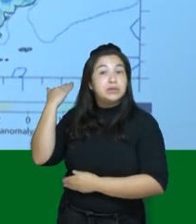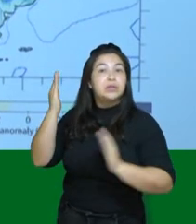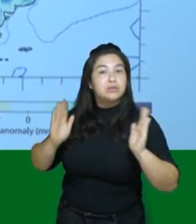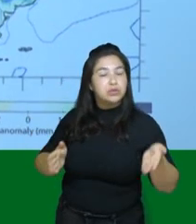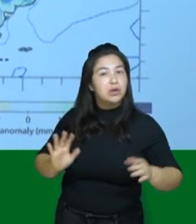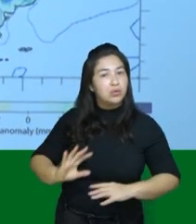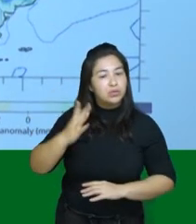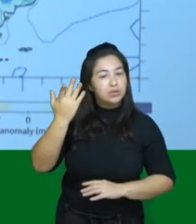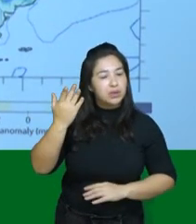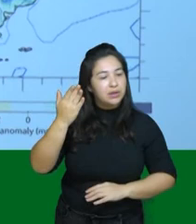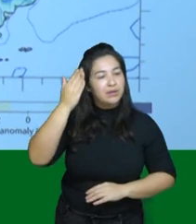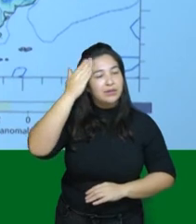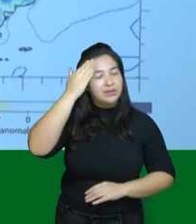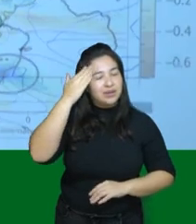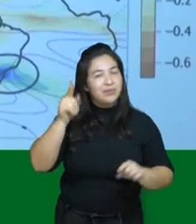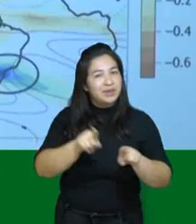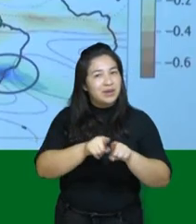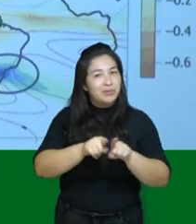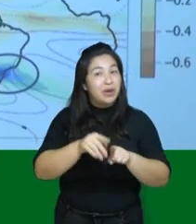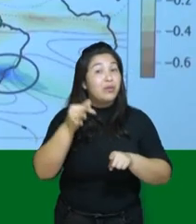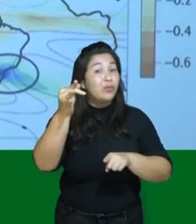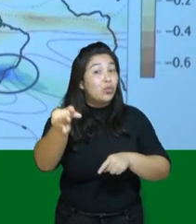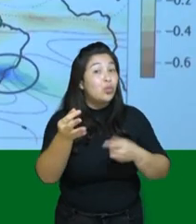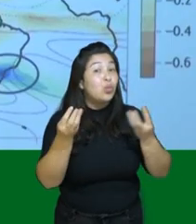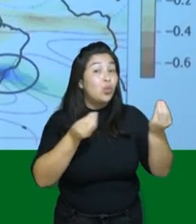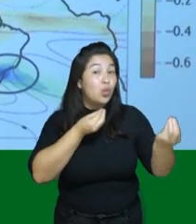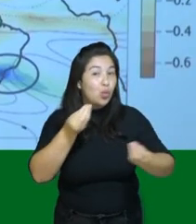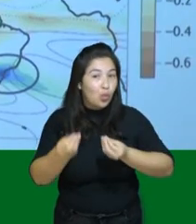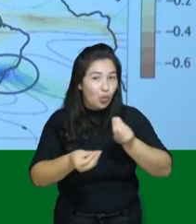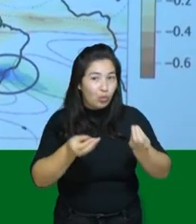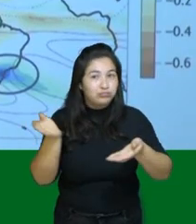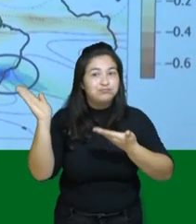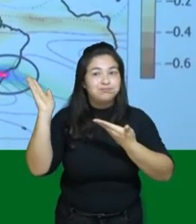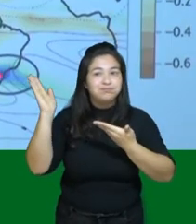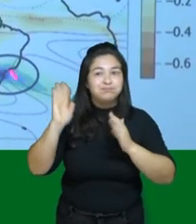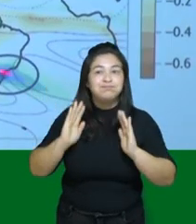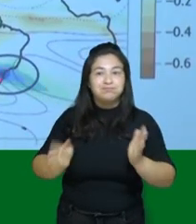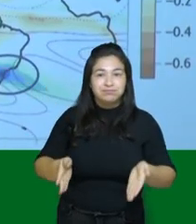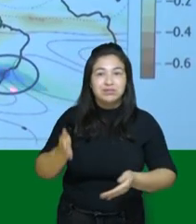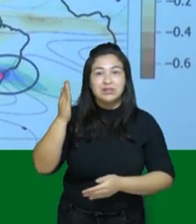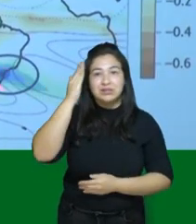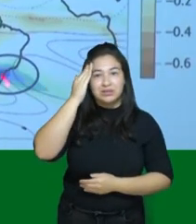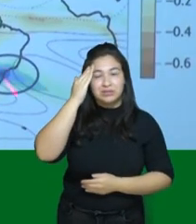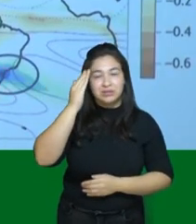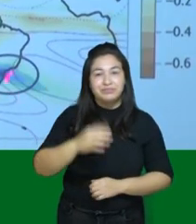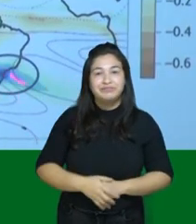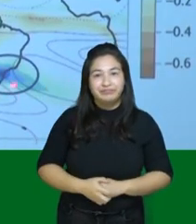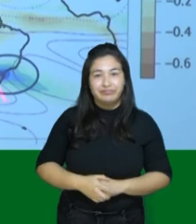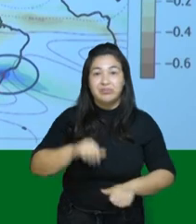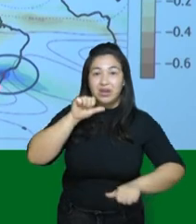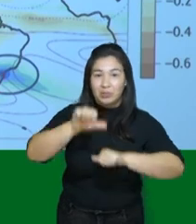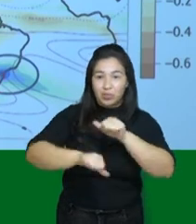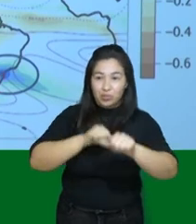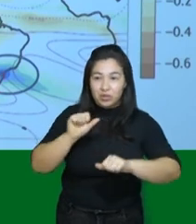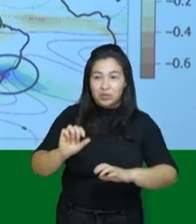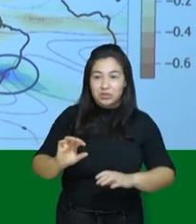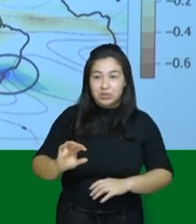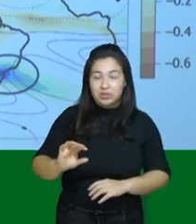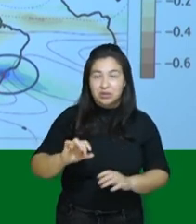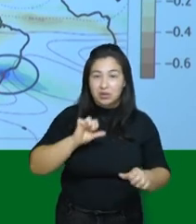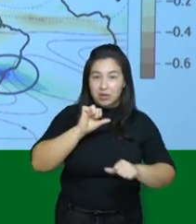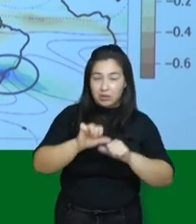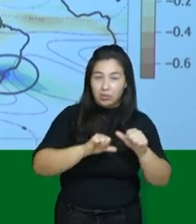no passado, mas nesse estudo já estava lá também que a gente sabia que as mudanças climáticas iam